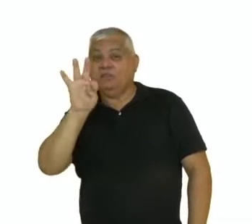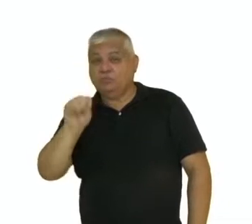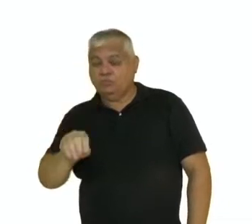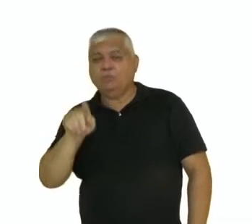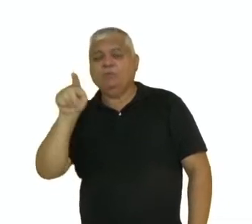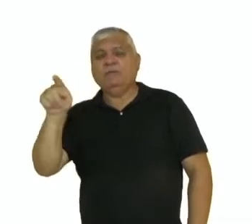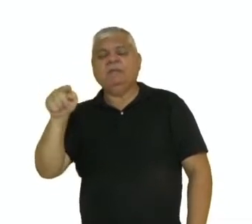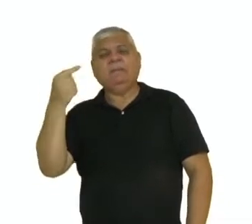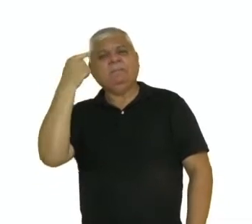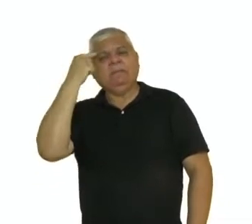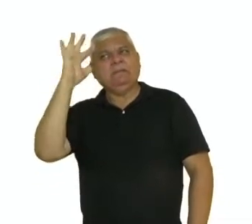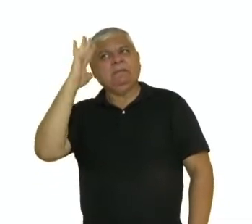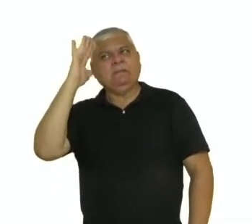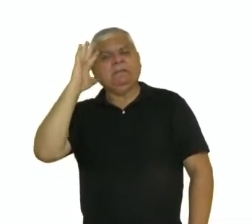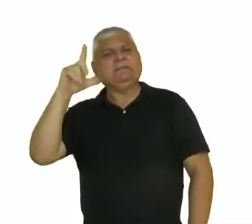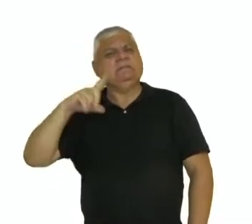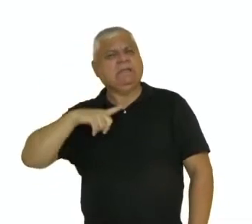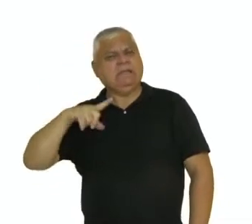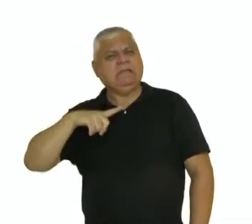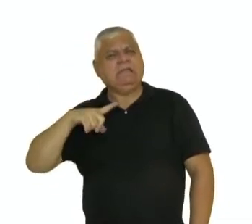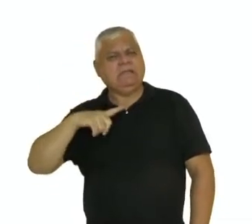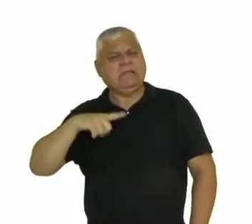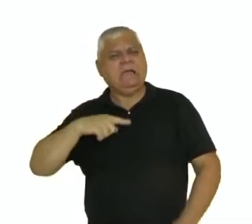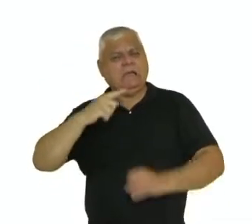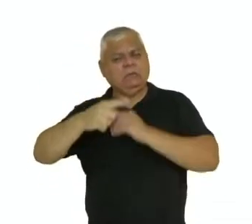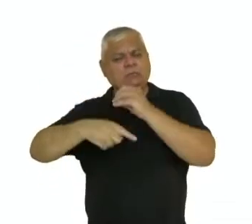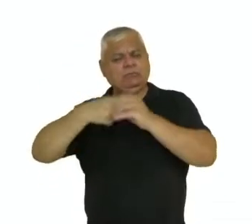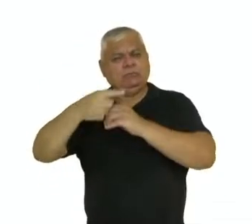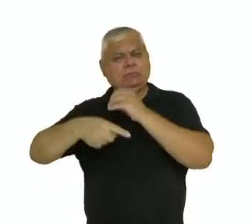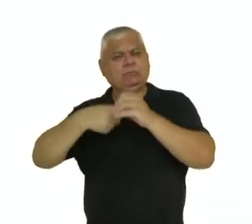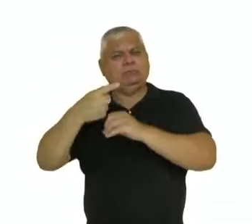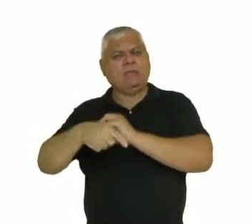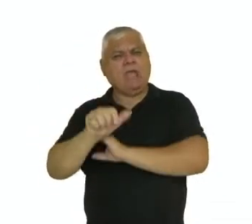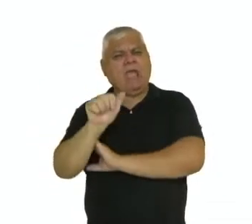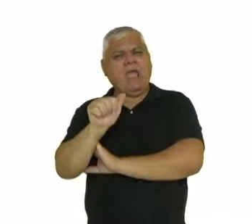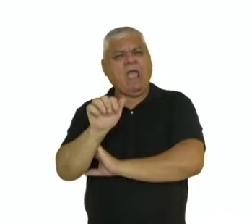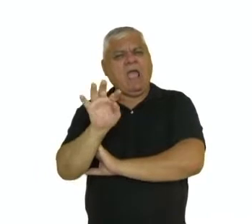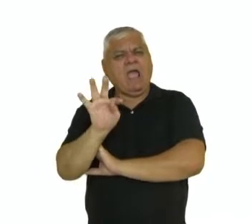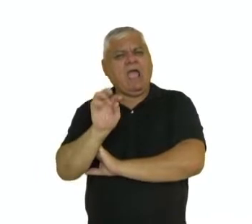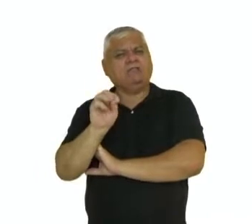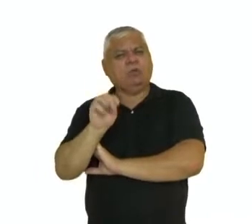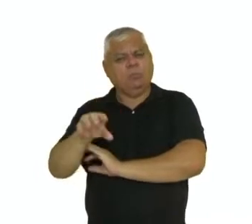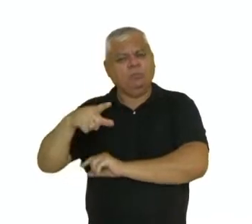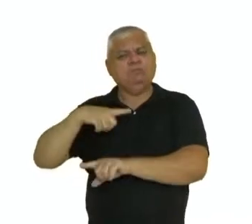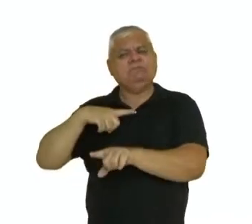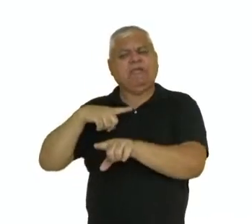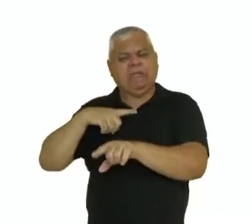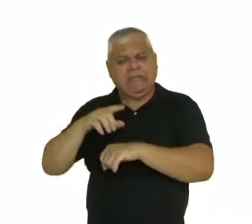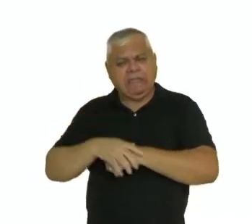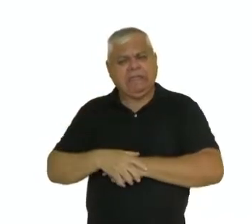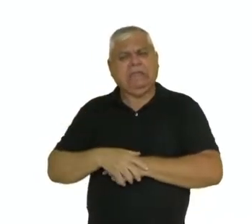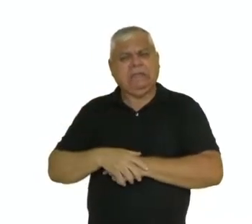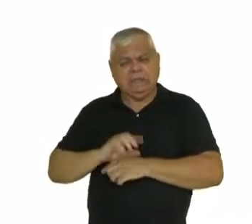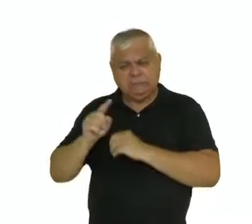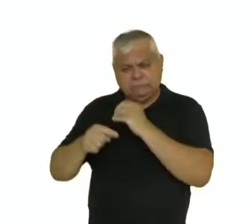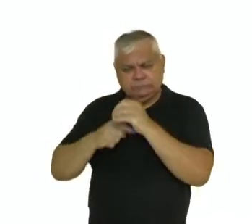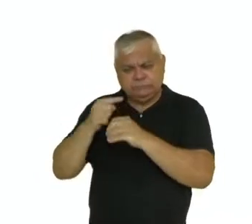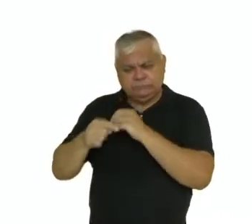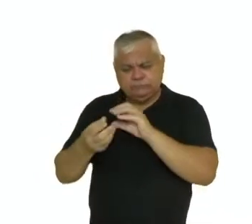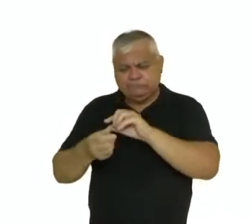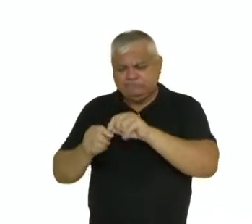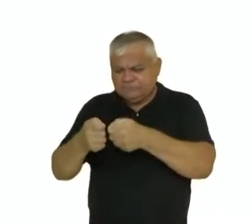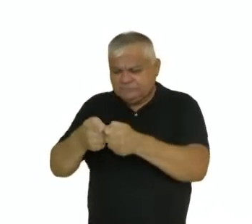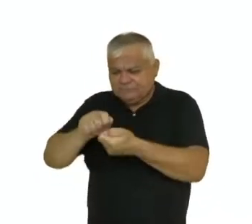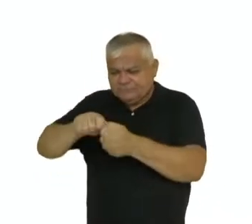filosofia atômica, na qual a matéria é formada por partículas indivisíveis denominadas átomos, introduzindo a ideia